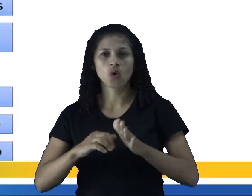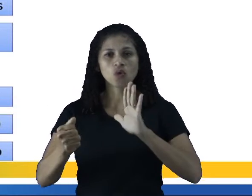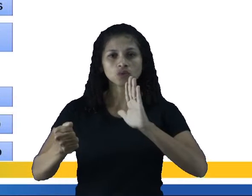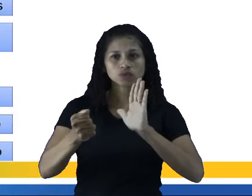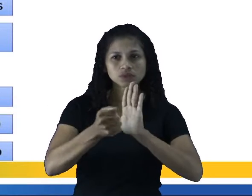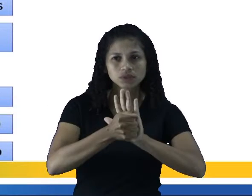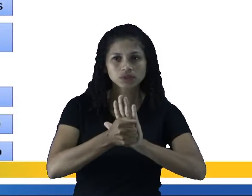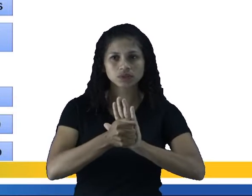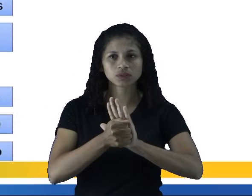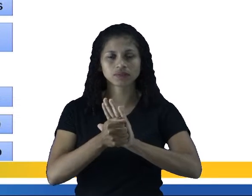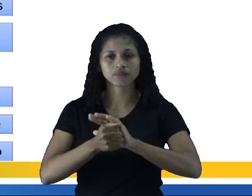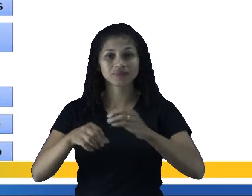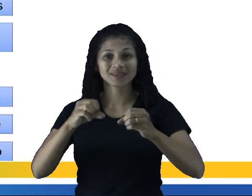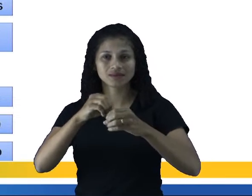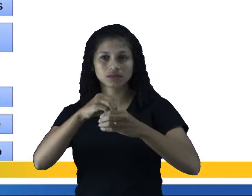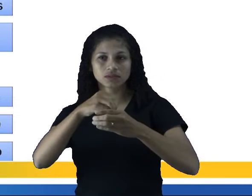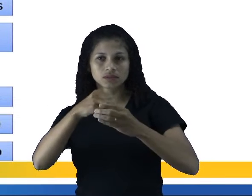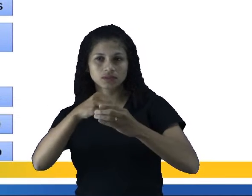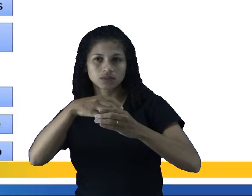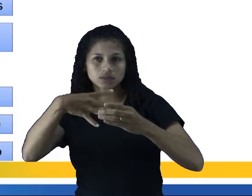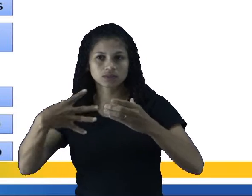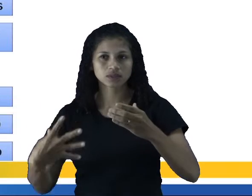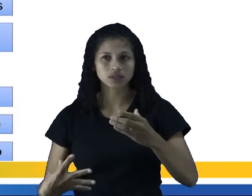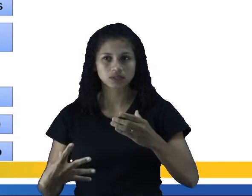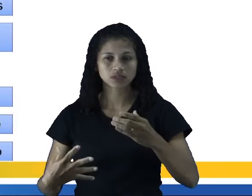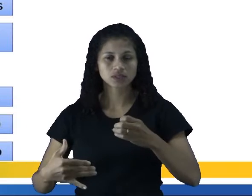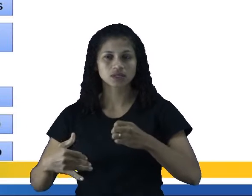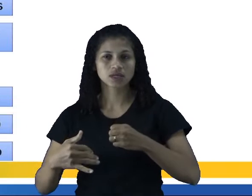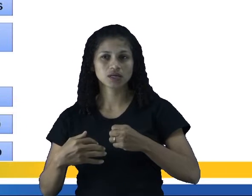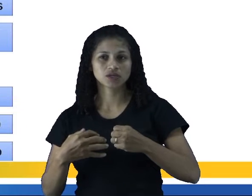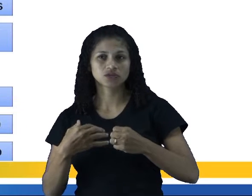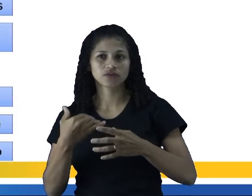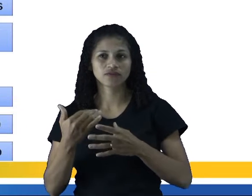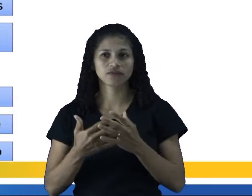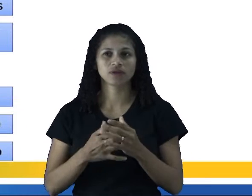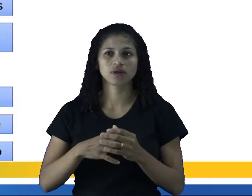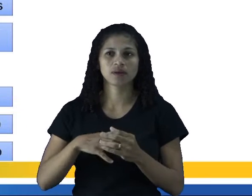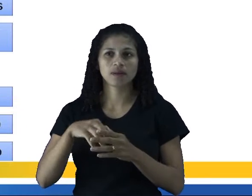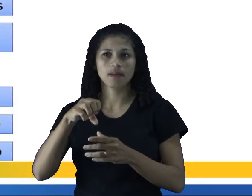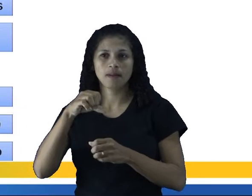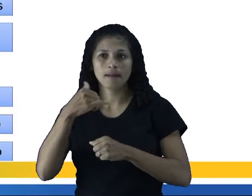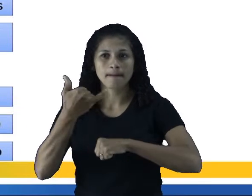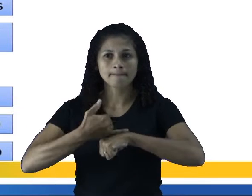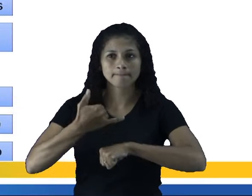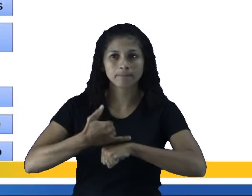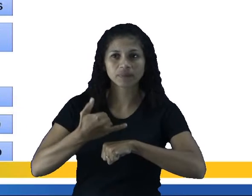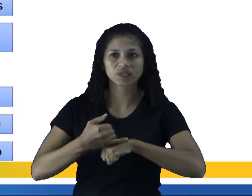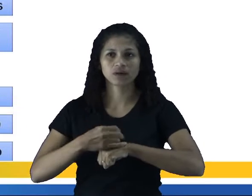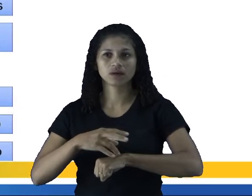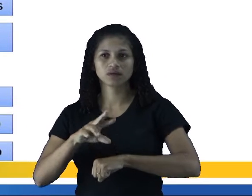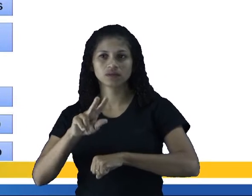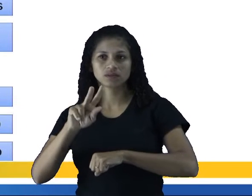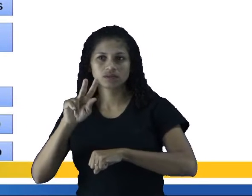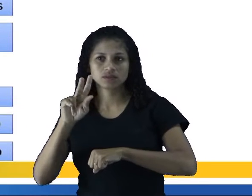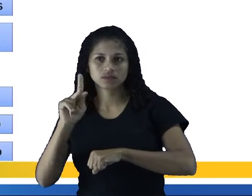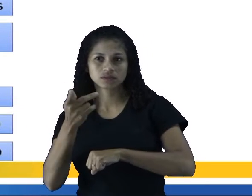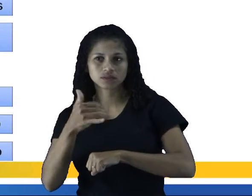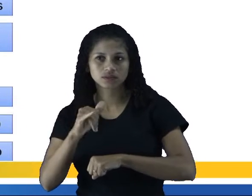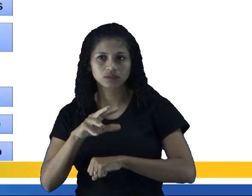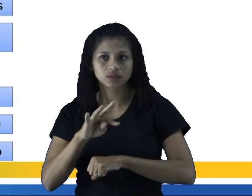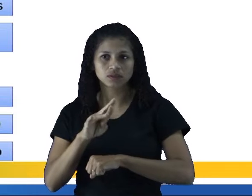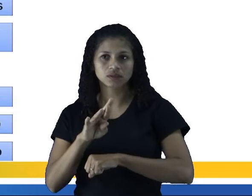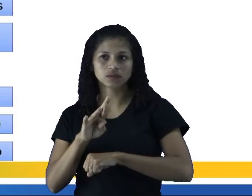símbolo, as suas características físicas, né, que podem ser metais, hidrogênio, ametais e gases nobres,